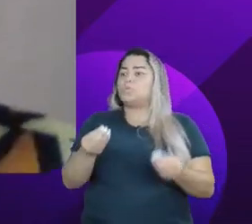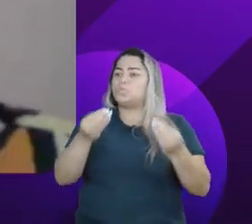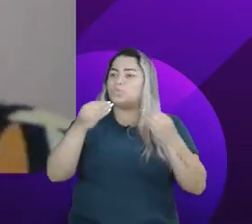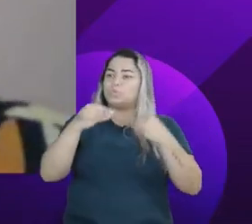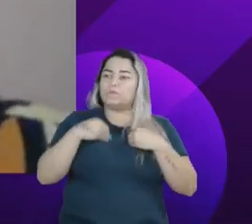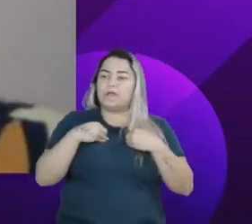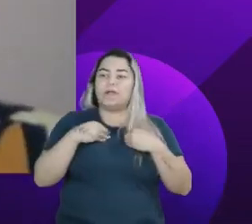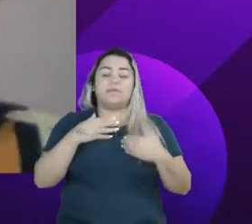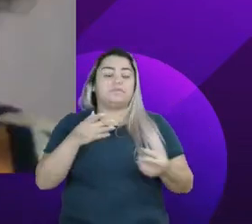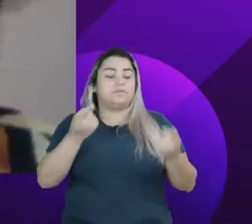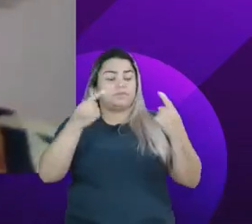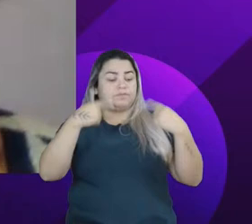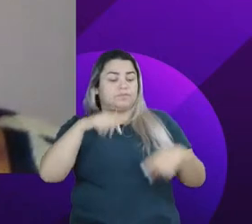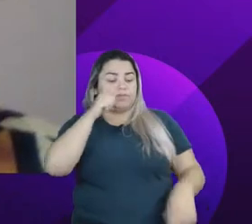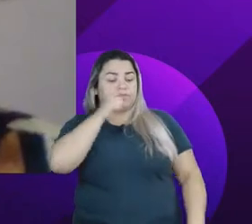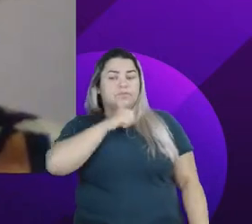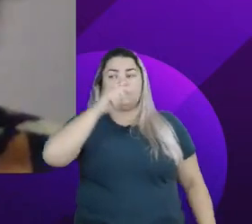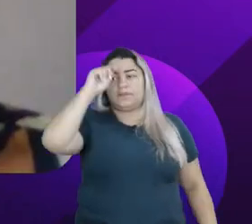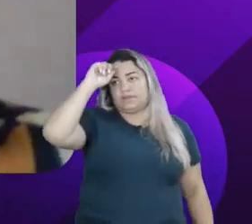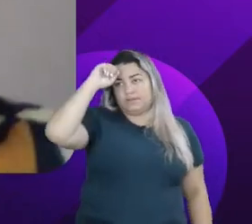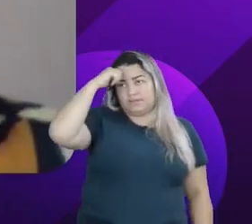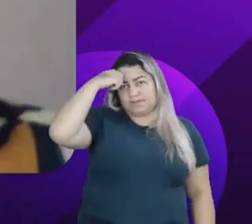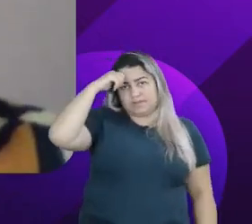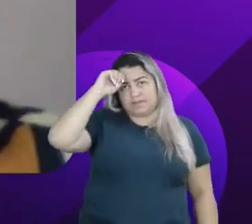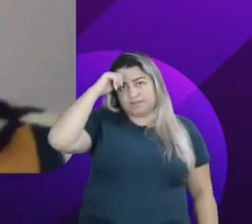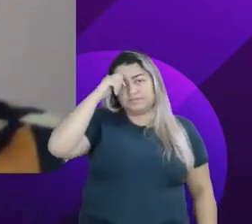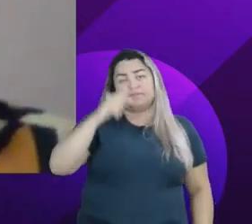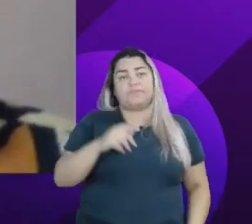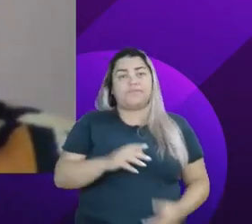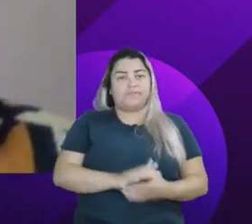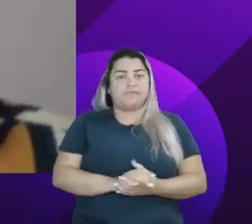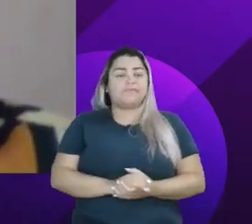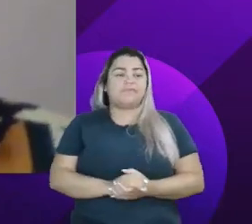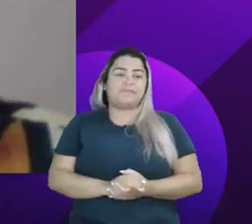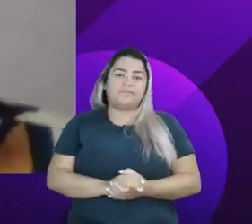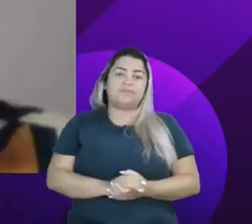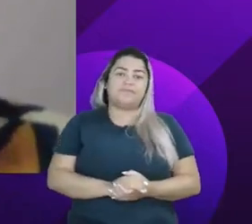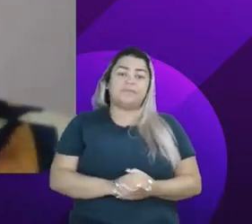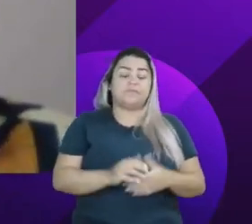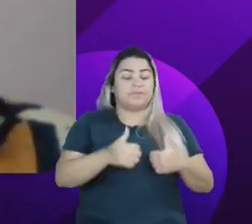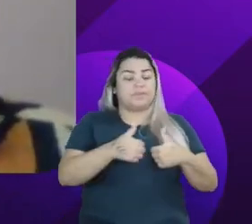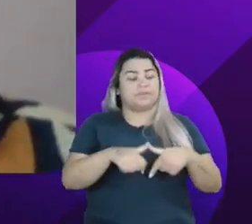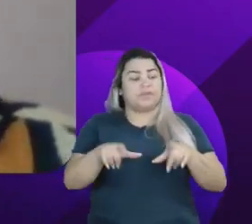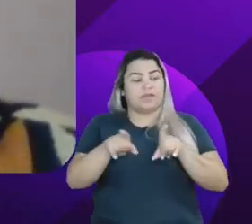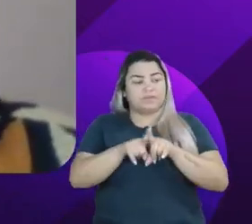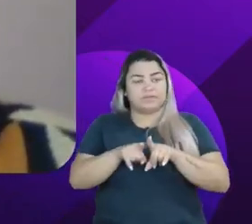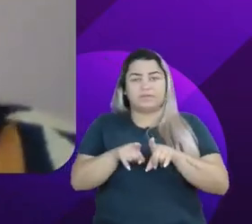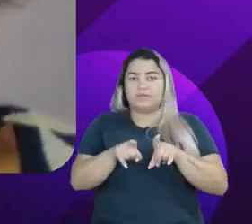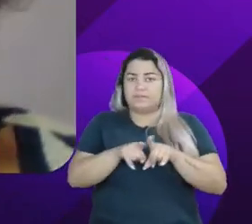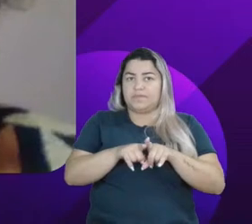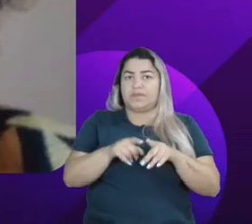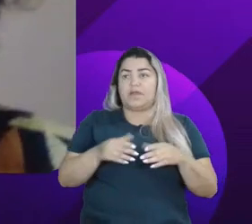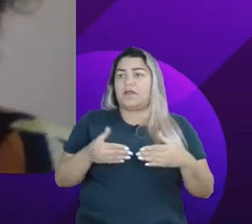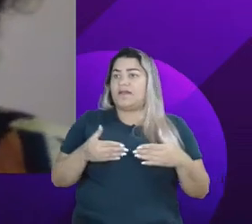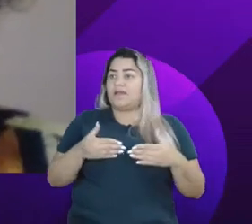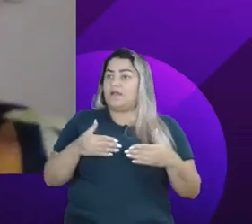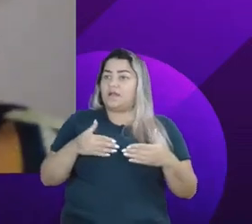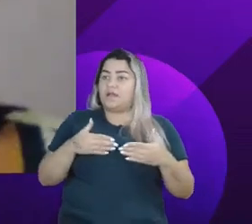Para mim, como mulher negra, acho que estar à frente de